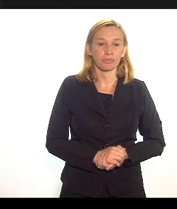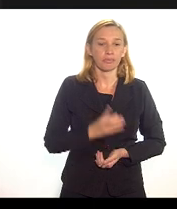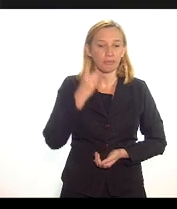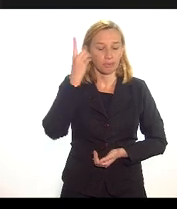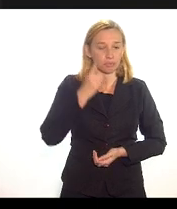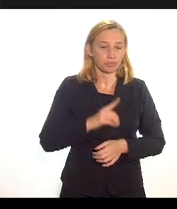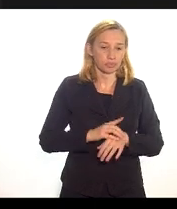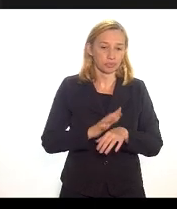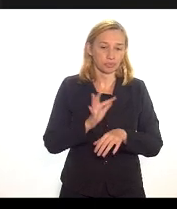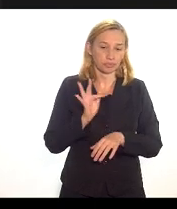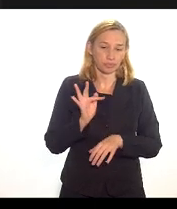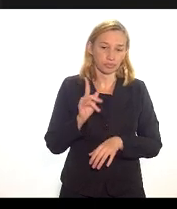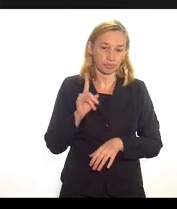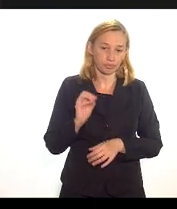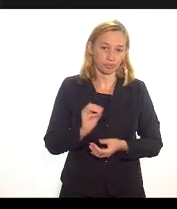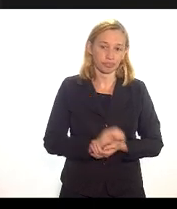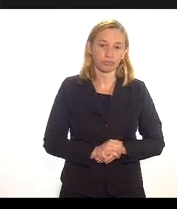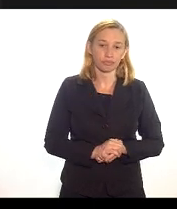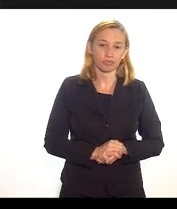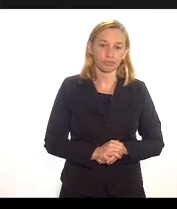Flávio.